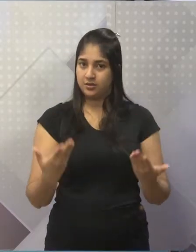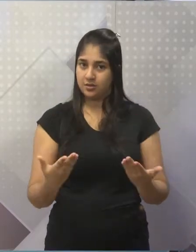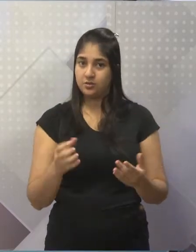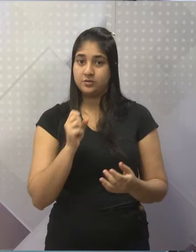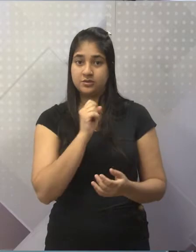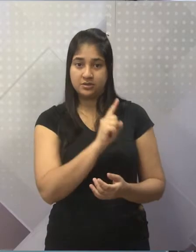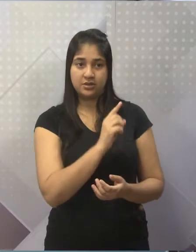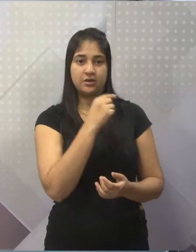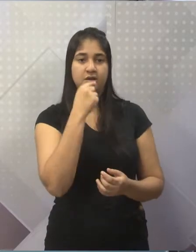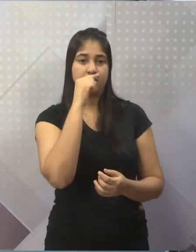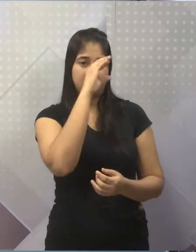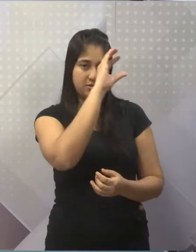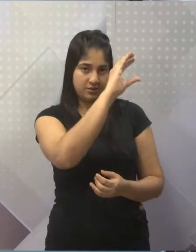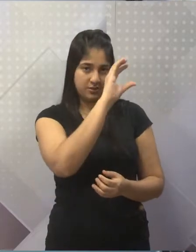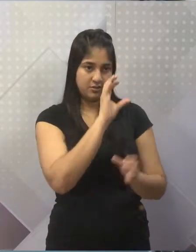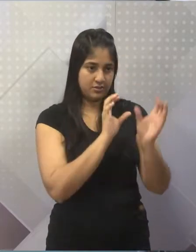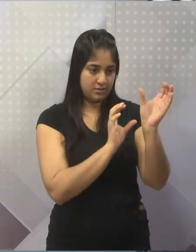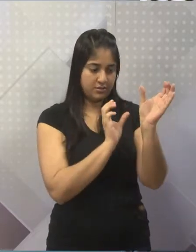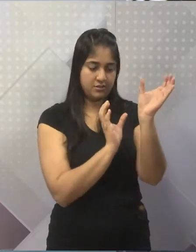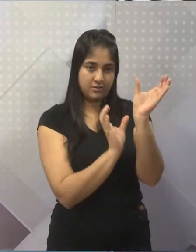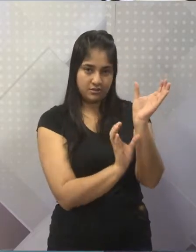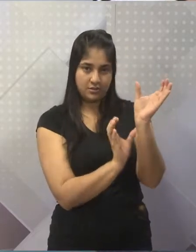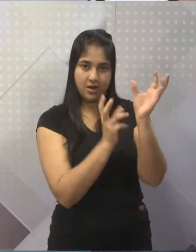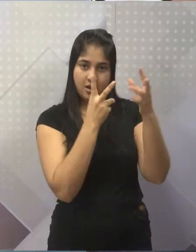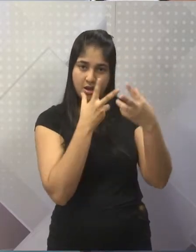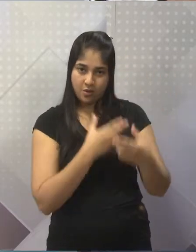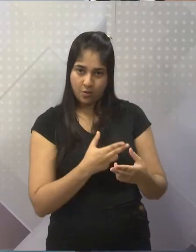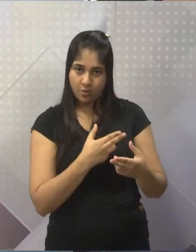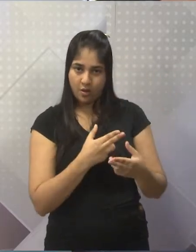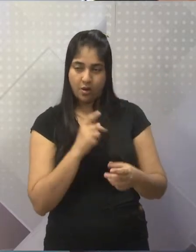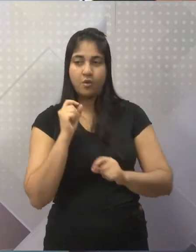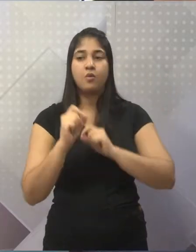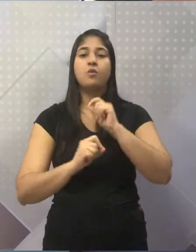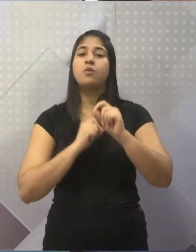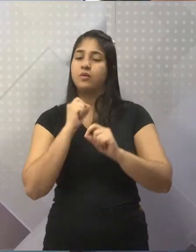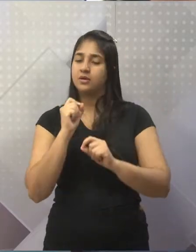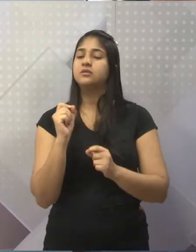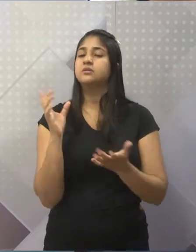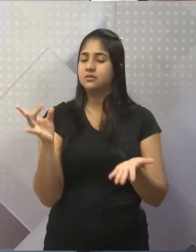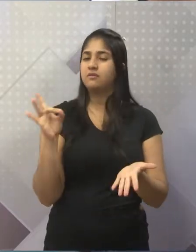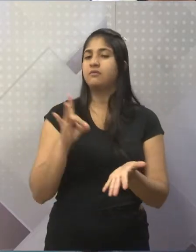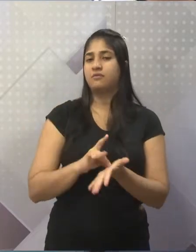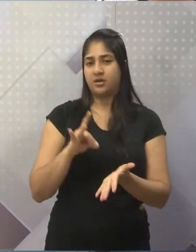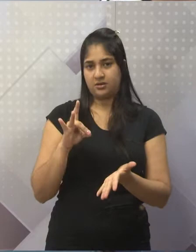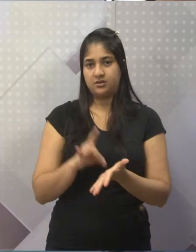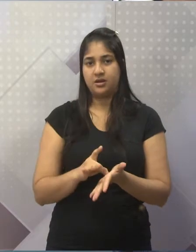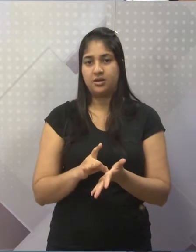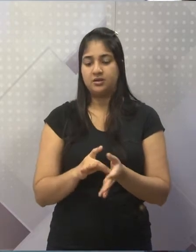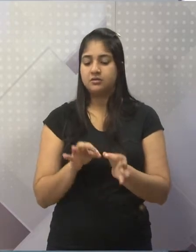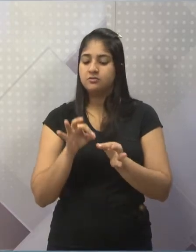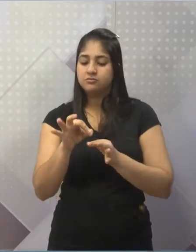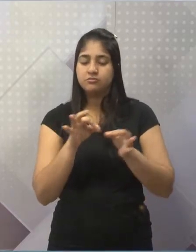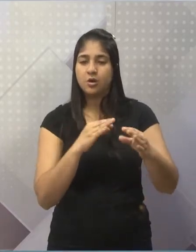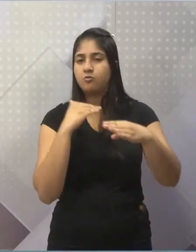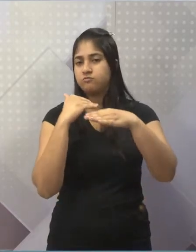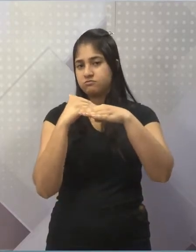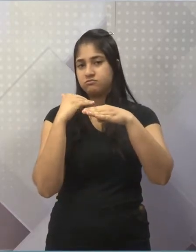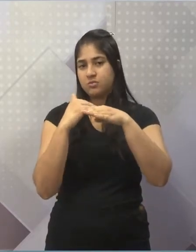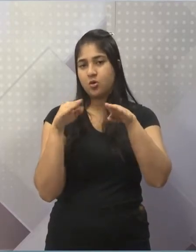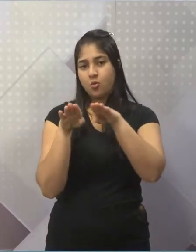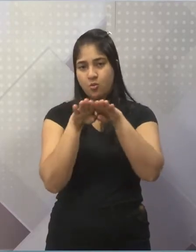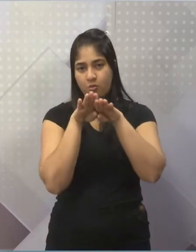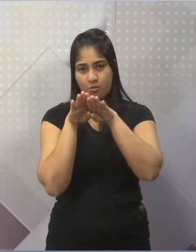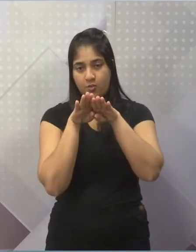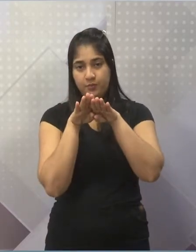se este está igual a este, a gente verifica que eles realmente são proporcionais. E como a